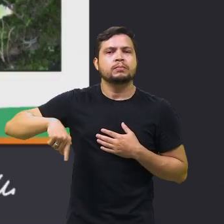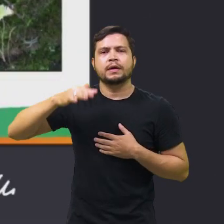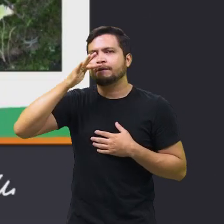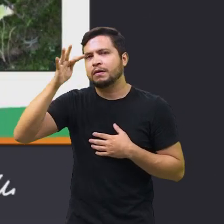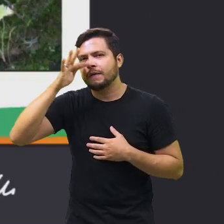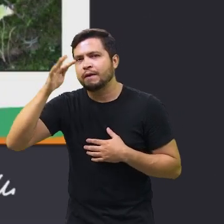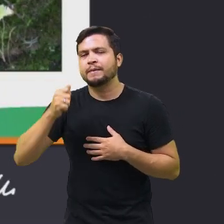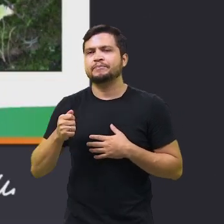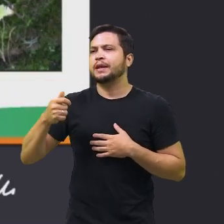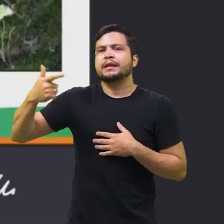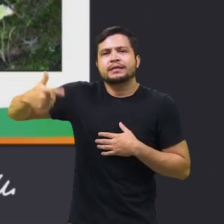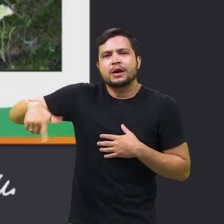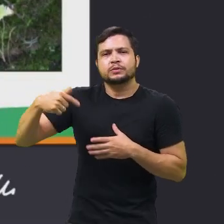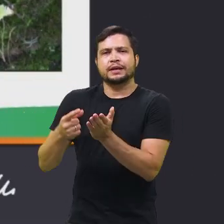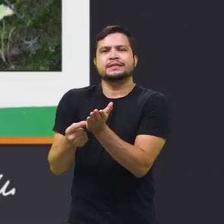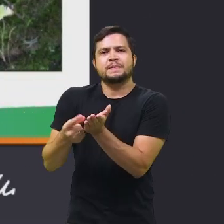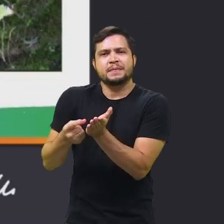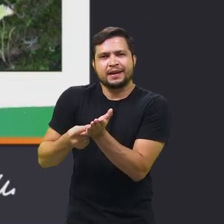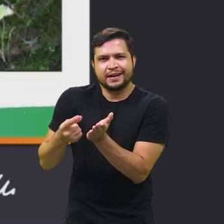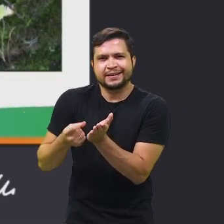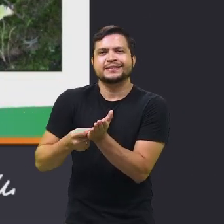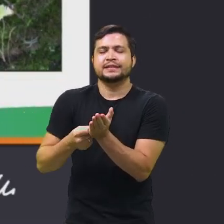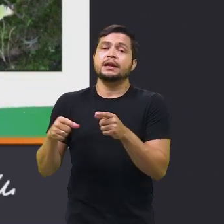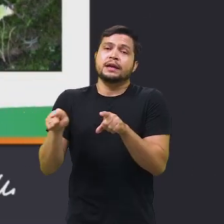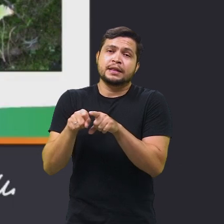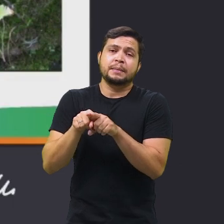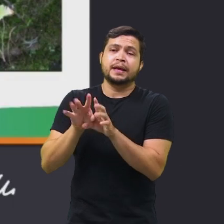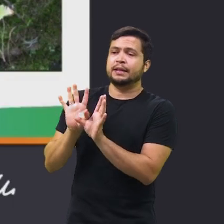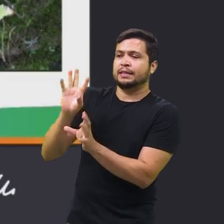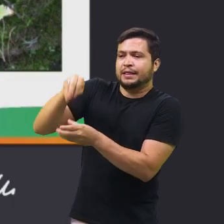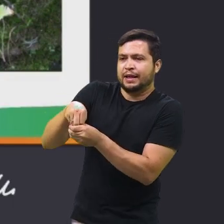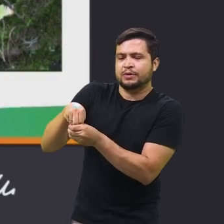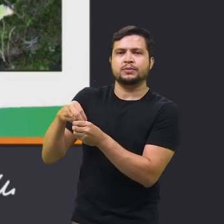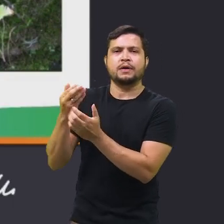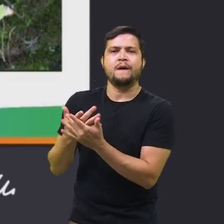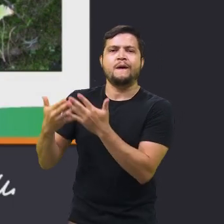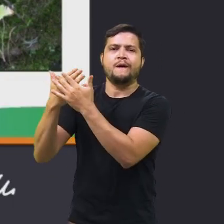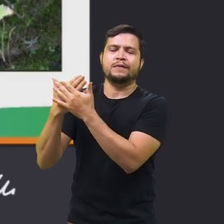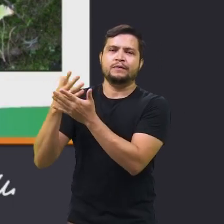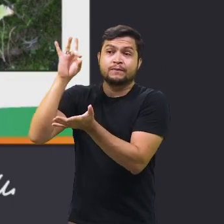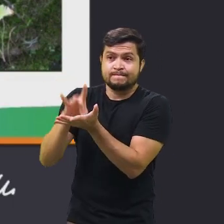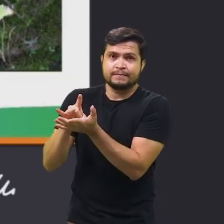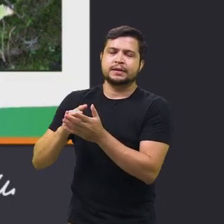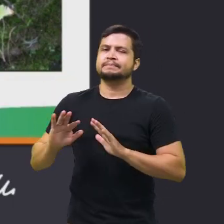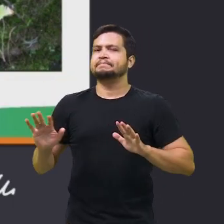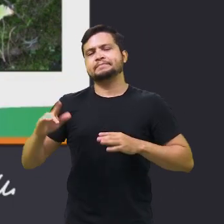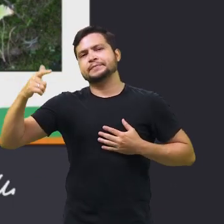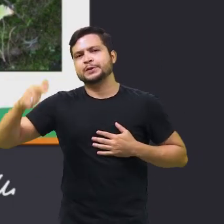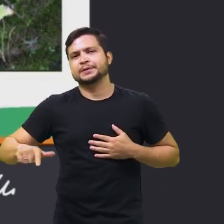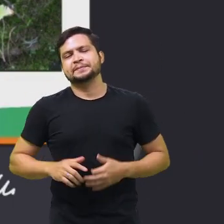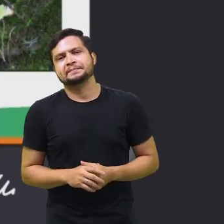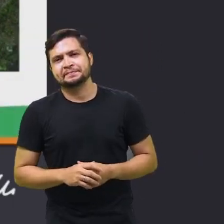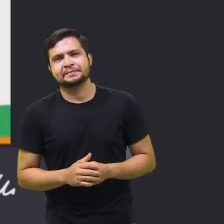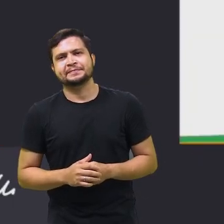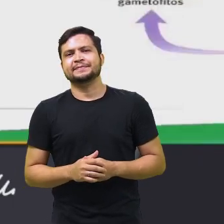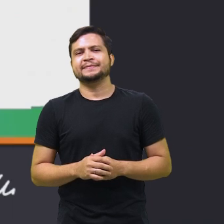flor, não possuem semente, nem fruto e nem órgãos verdadeiros, já que elas não formam tecidos verdadeiros.